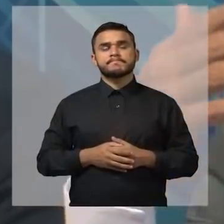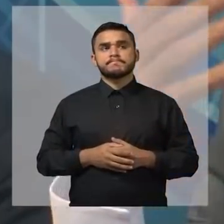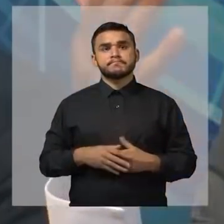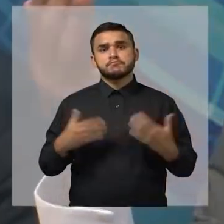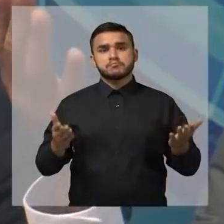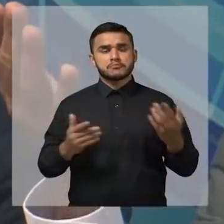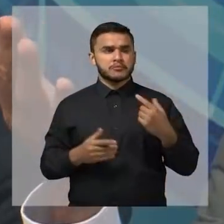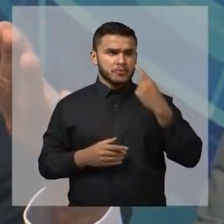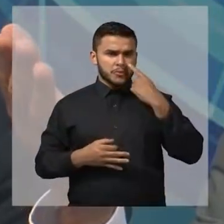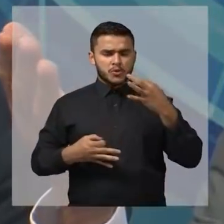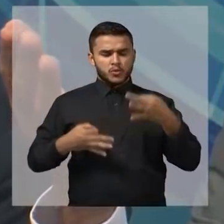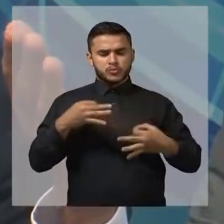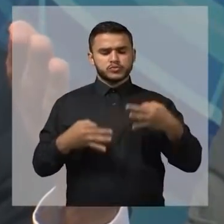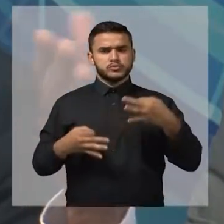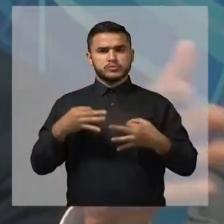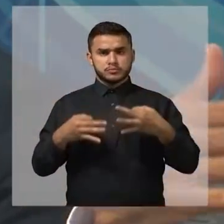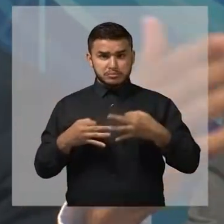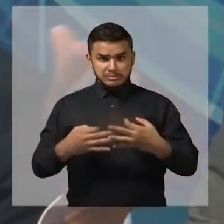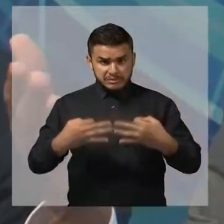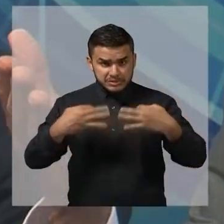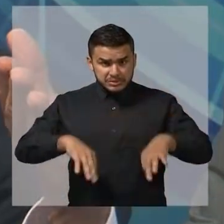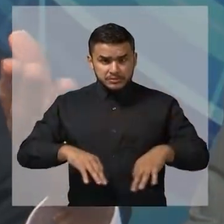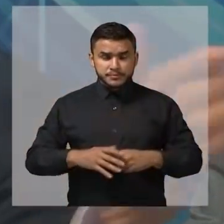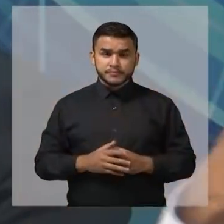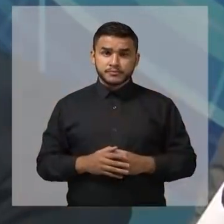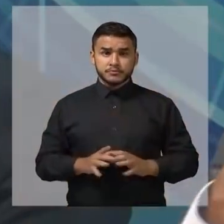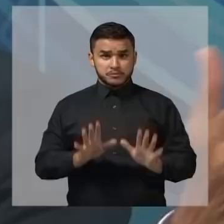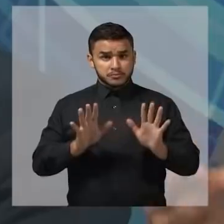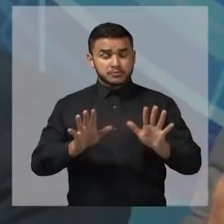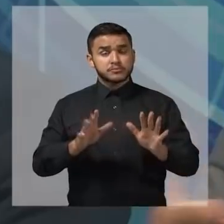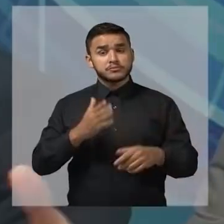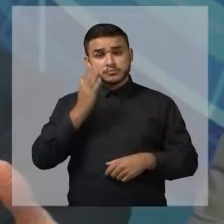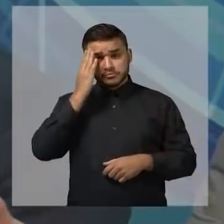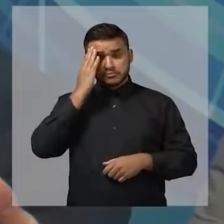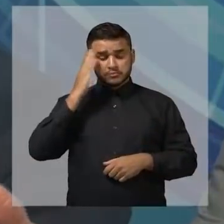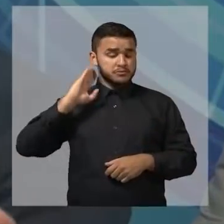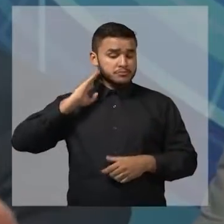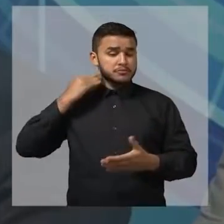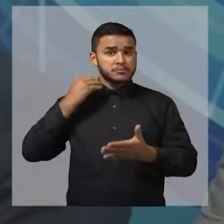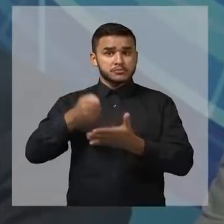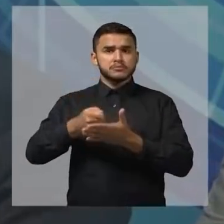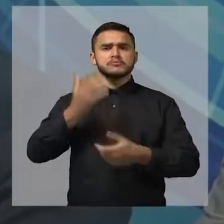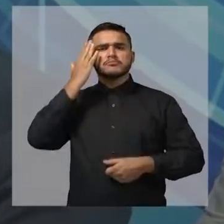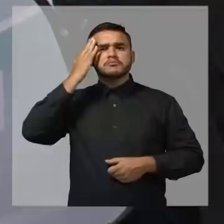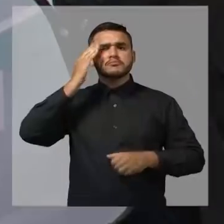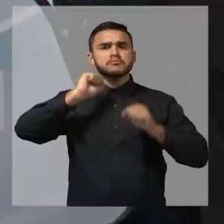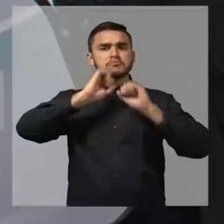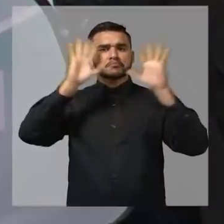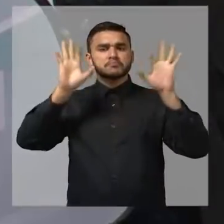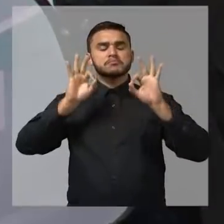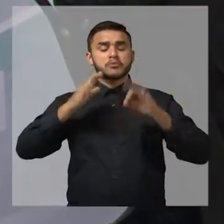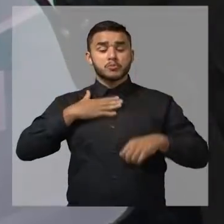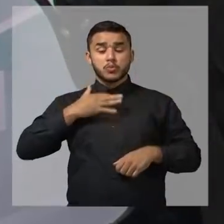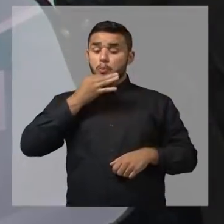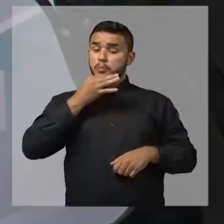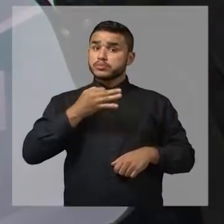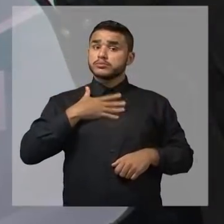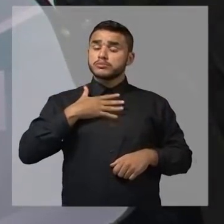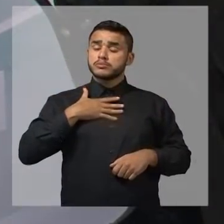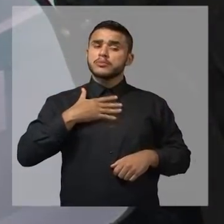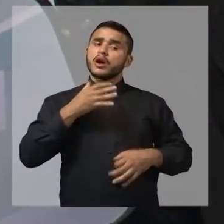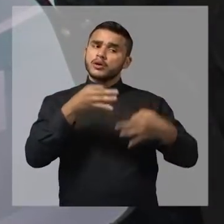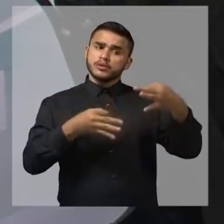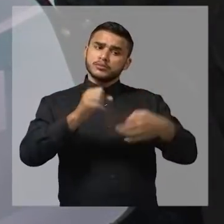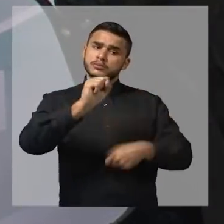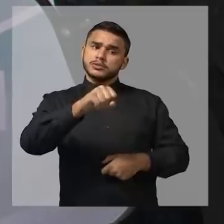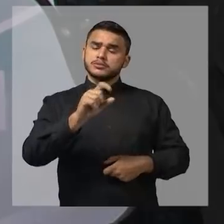fazer justiça, no caso concreto. O que a autoridade subjetivamente entende que seja justiça. E aí